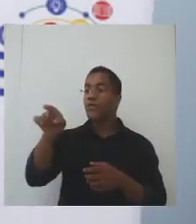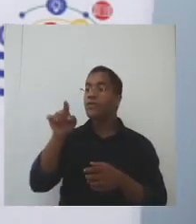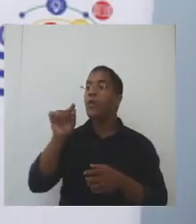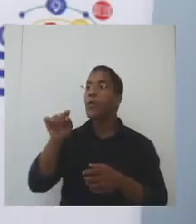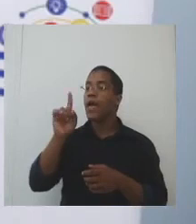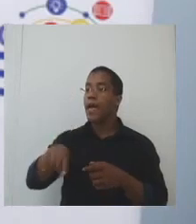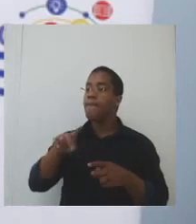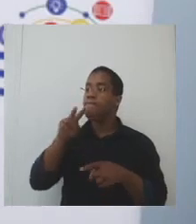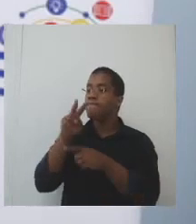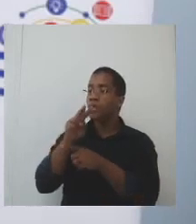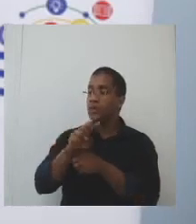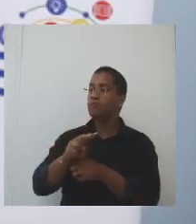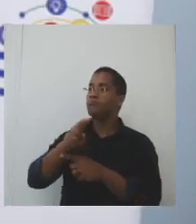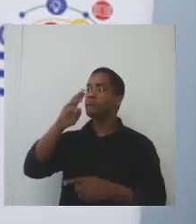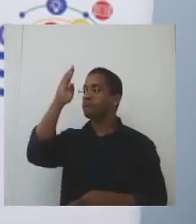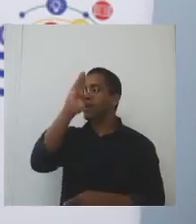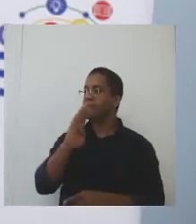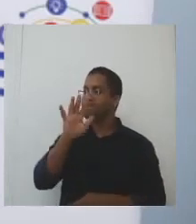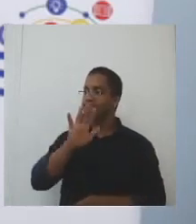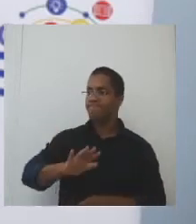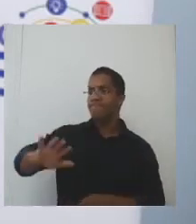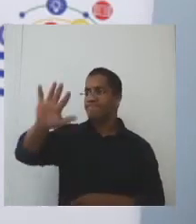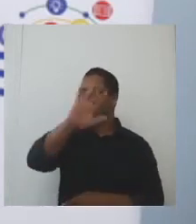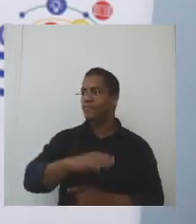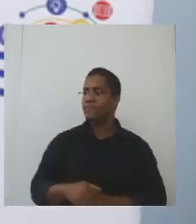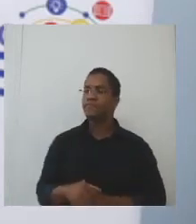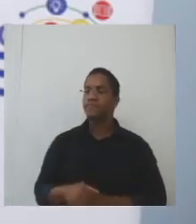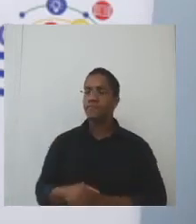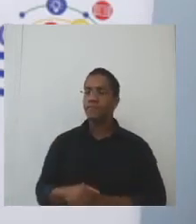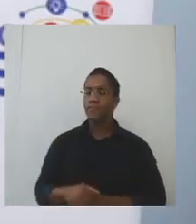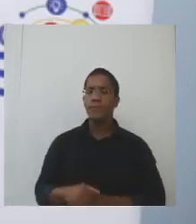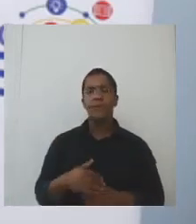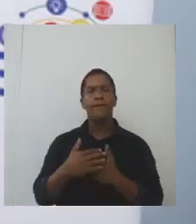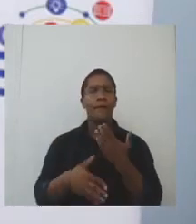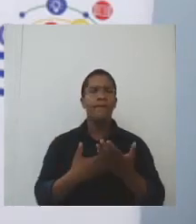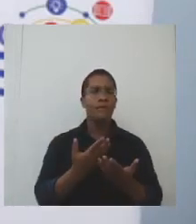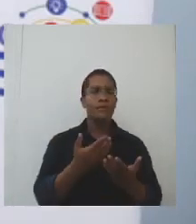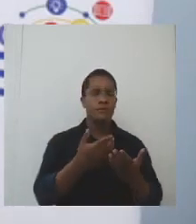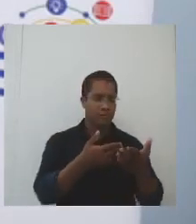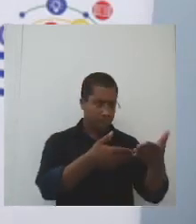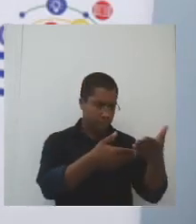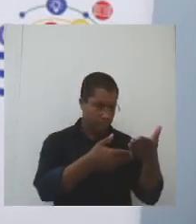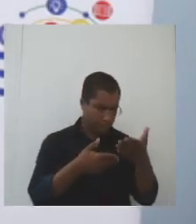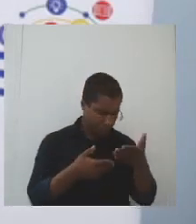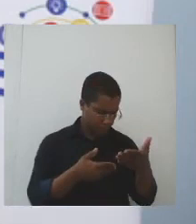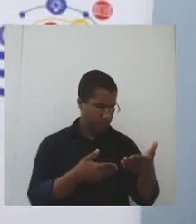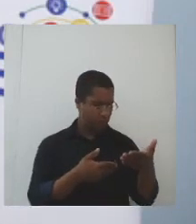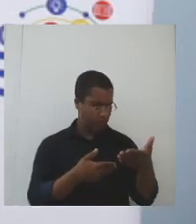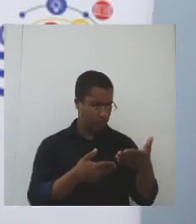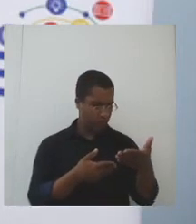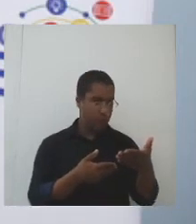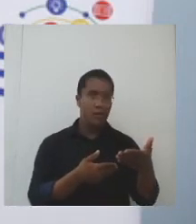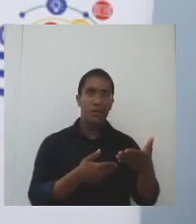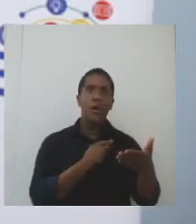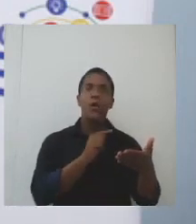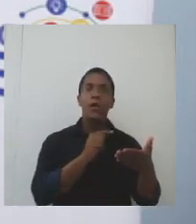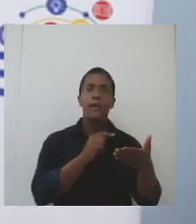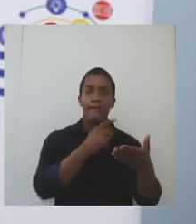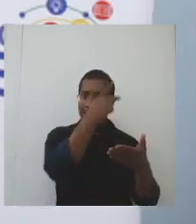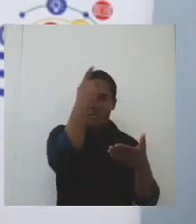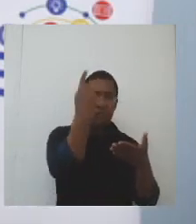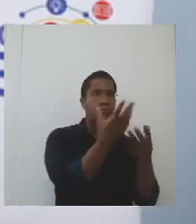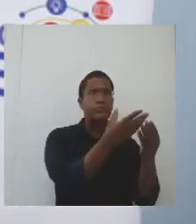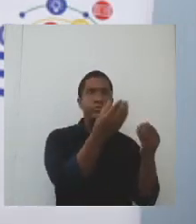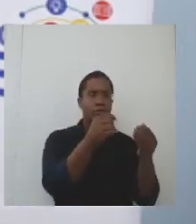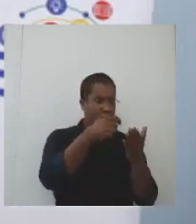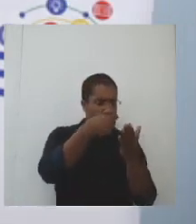Brasil. E aí, sim sendo, um dia Dom Pedro recebe um abaixo-assinado, exigindo a sua permanência, pedindo a sua permanência no